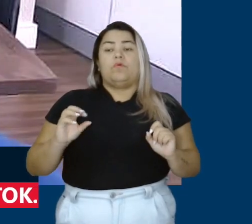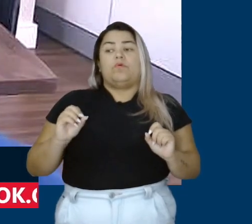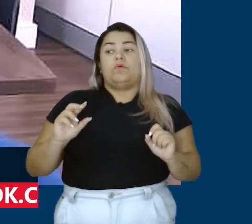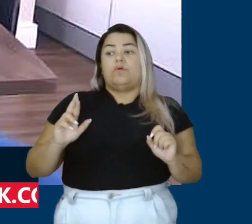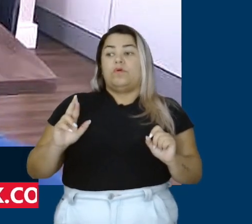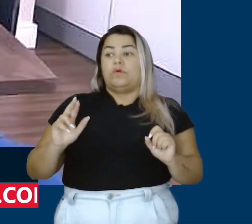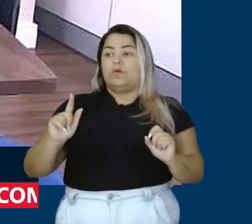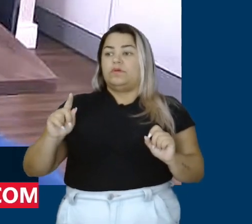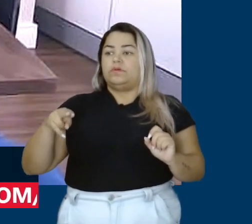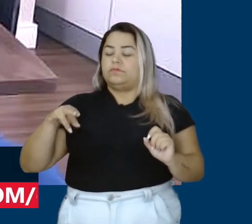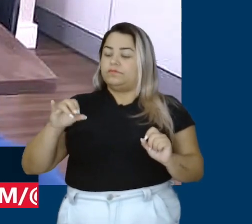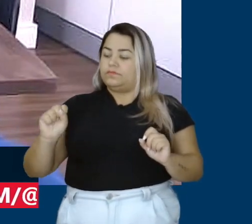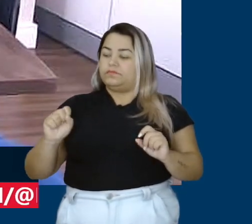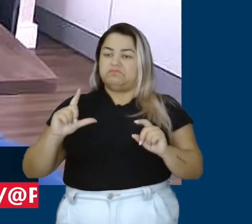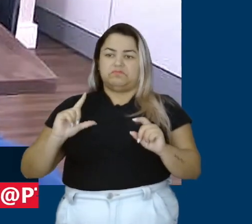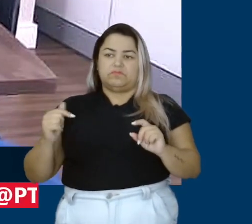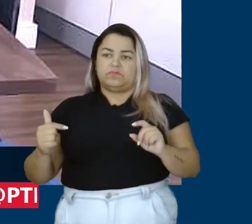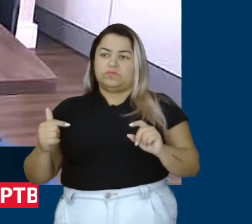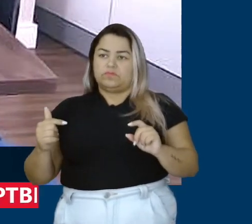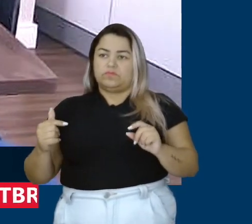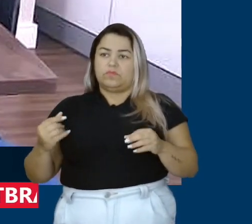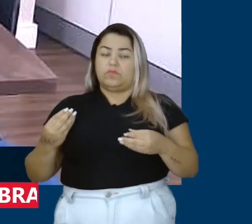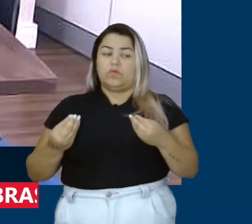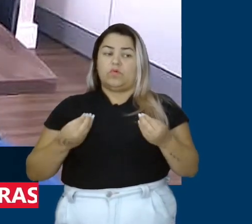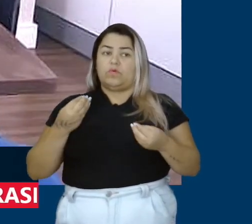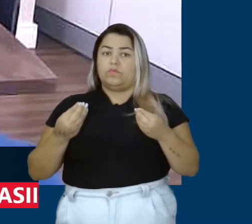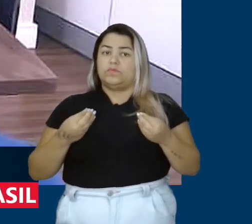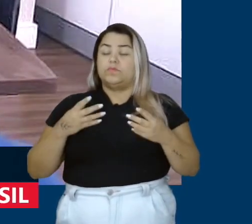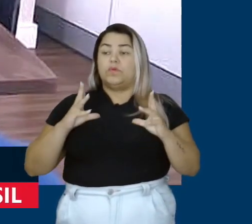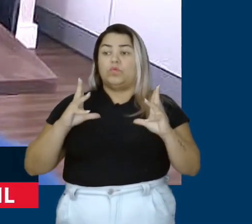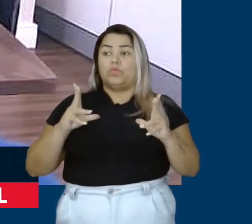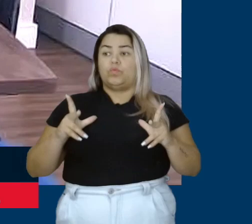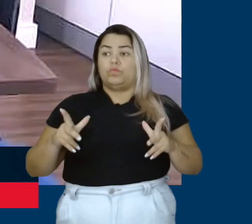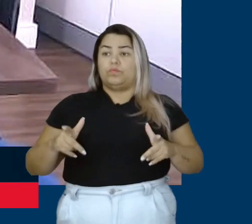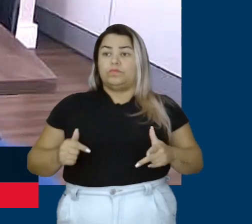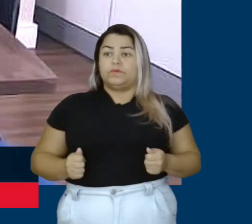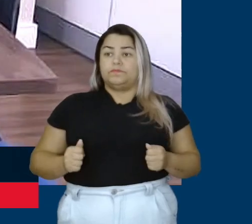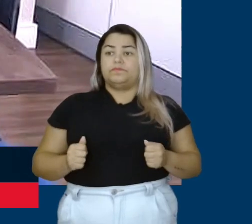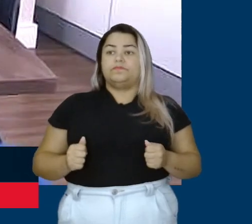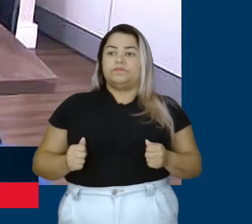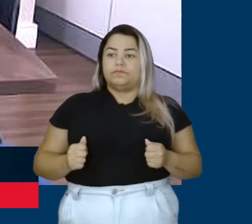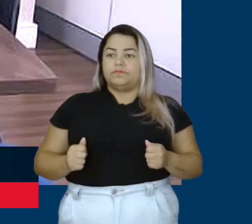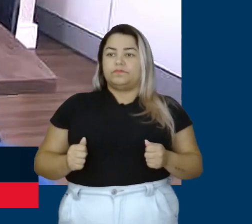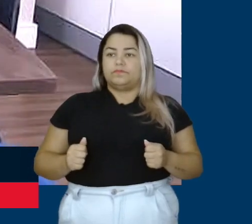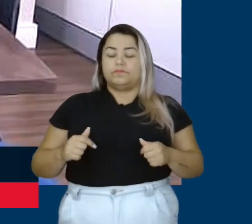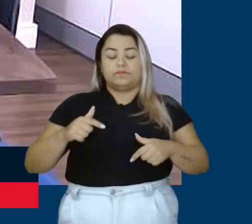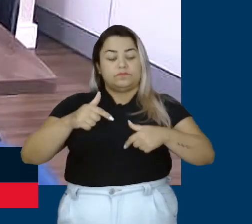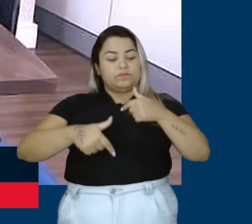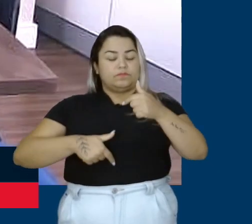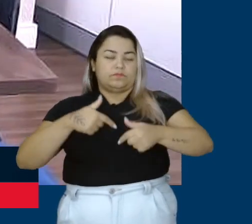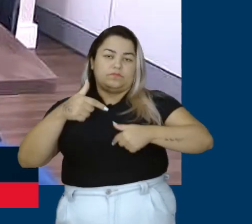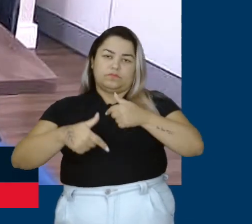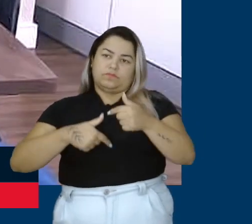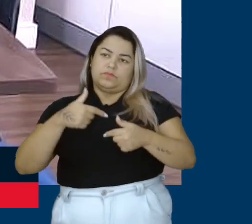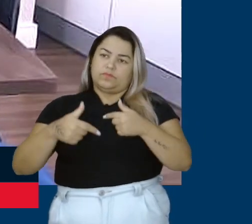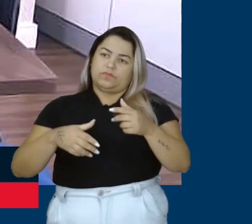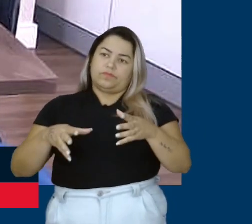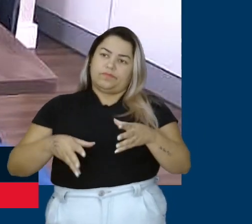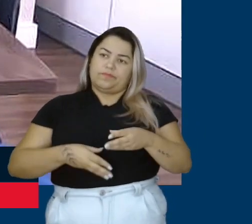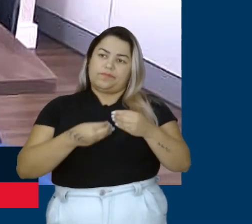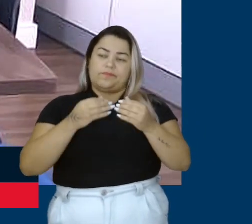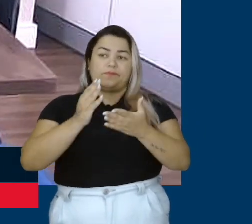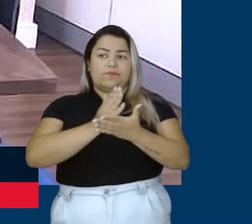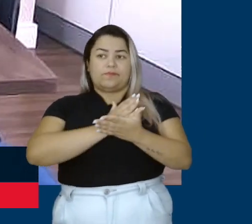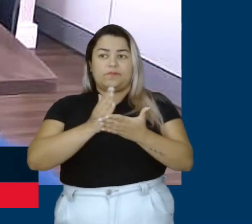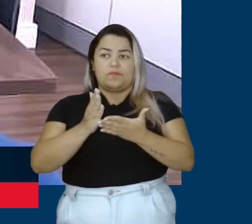orgânicos que não consegue ser potável. Então, a gente tem trabalhado lá por meio da instalação de